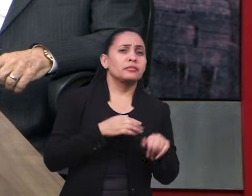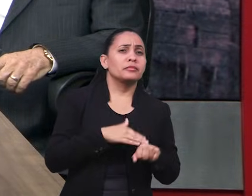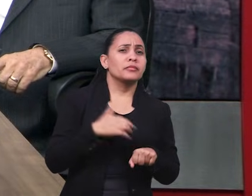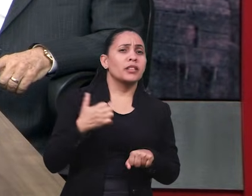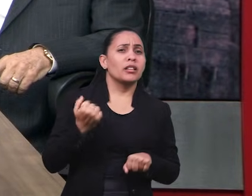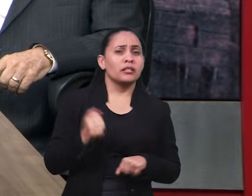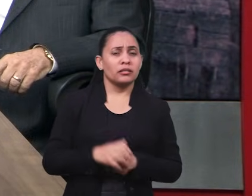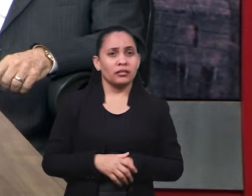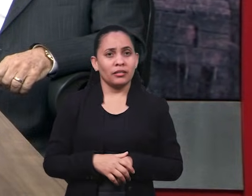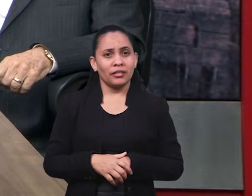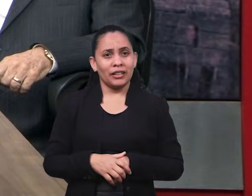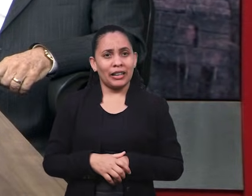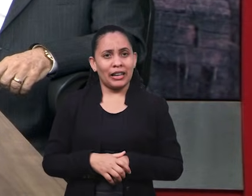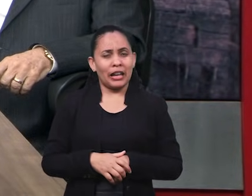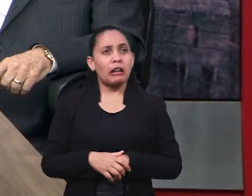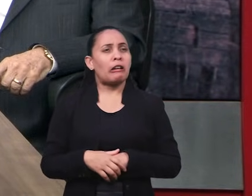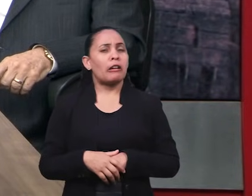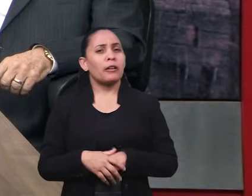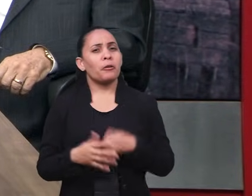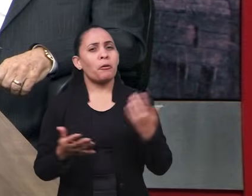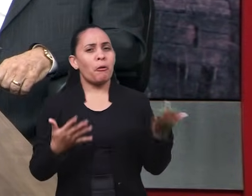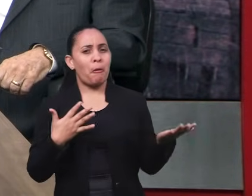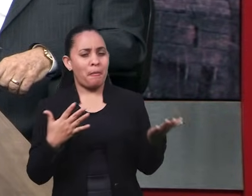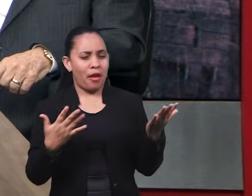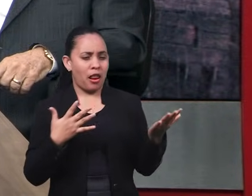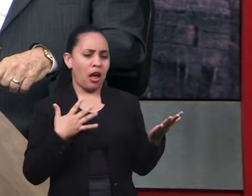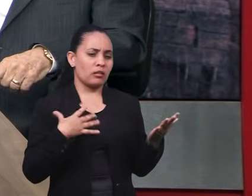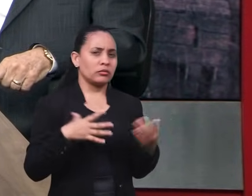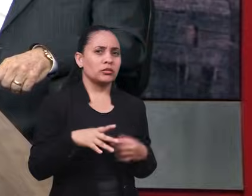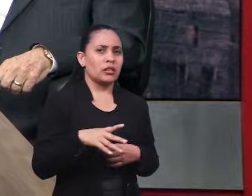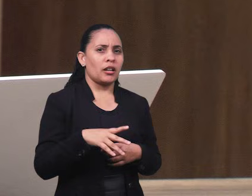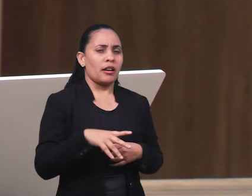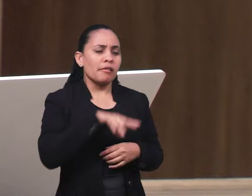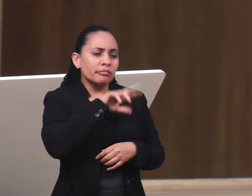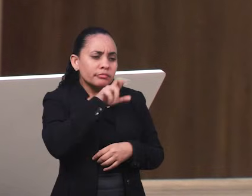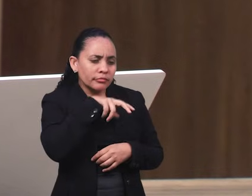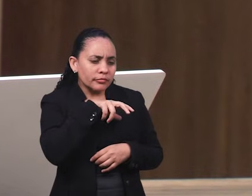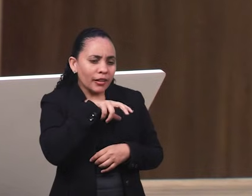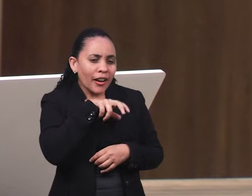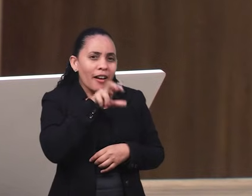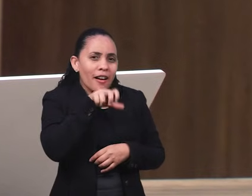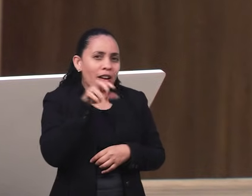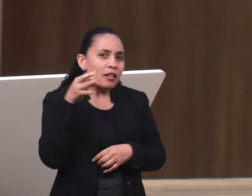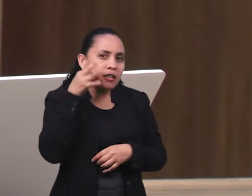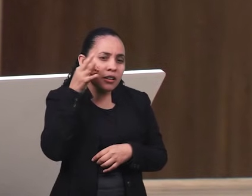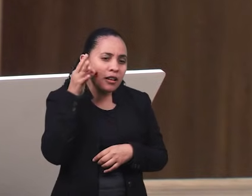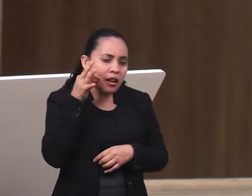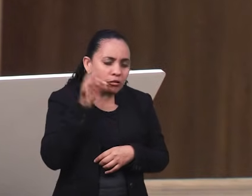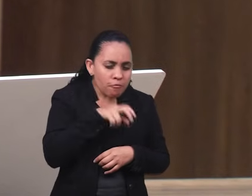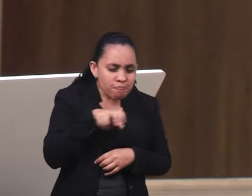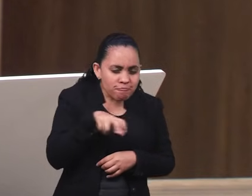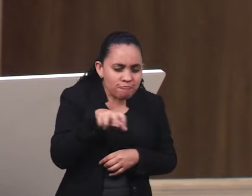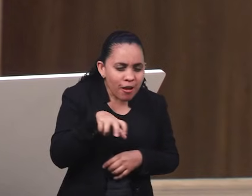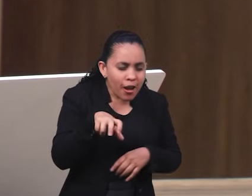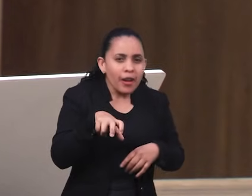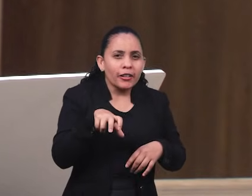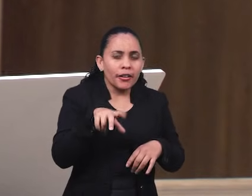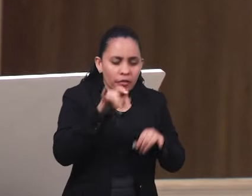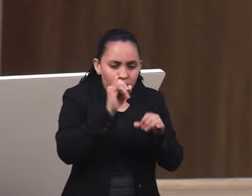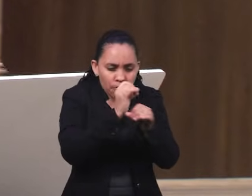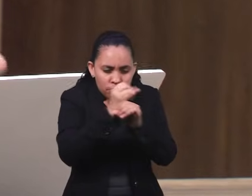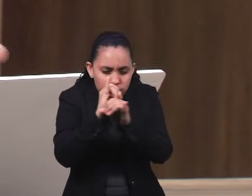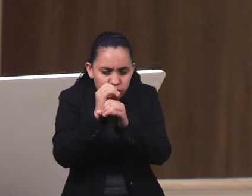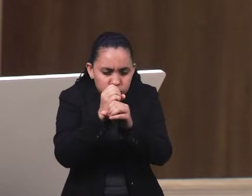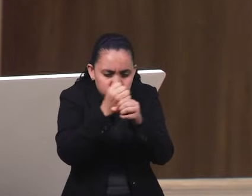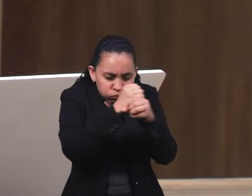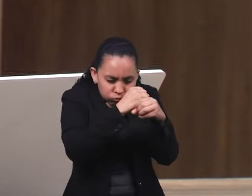gente chama um termo de hoje, rato de biblioteca, né? Mas hoje, não sei se é rato de internet, como é que chama aí, mas é que estudioso mesmo, era estudioso.